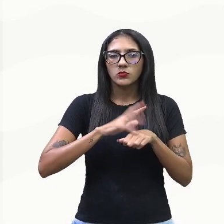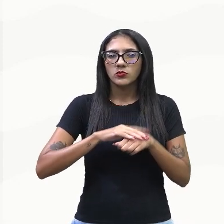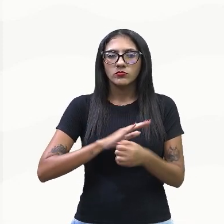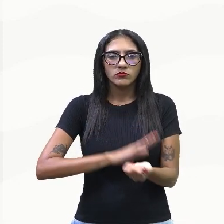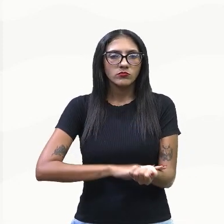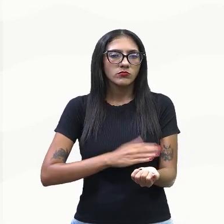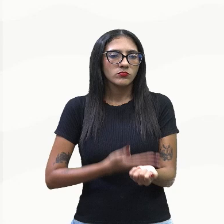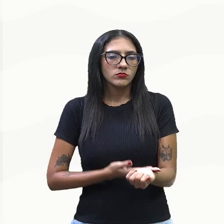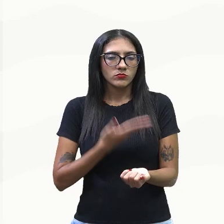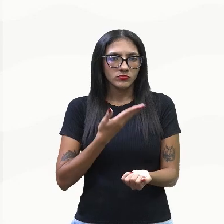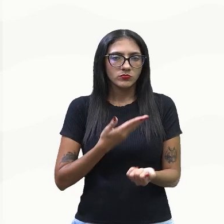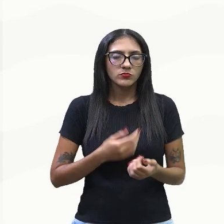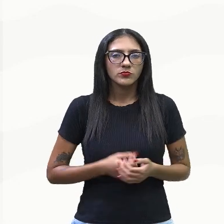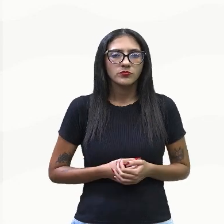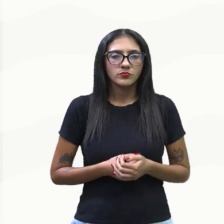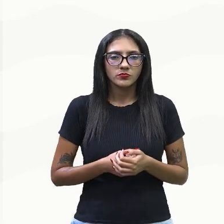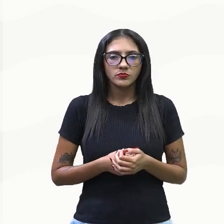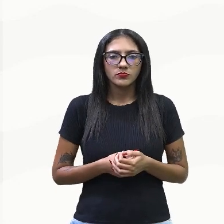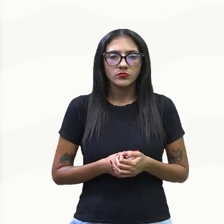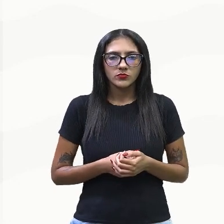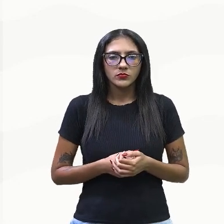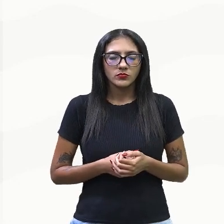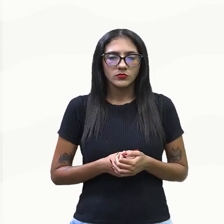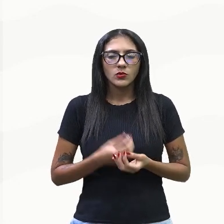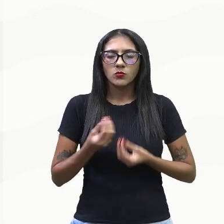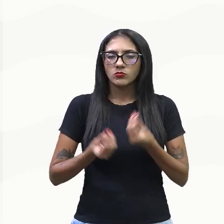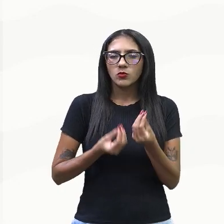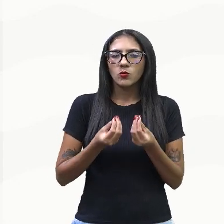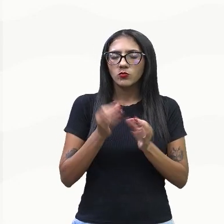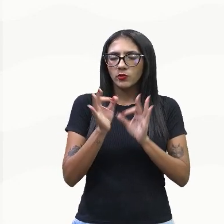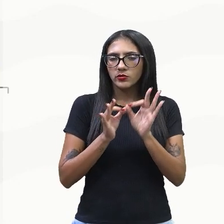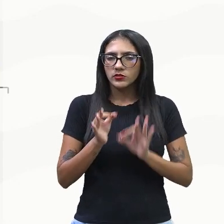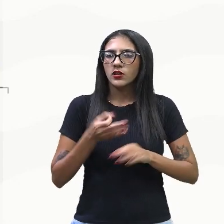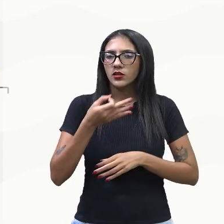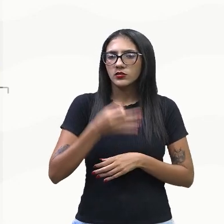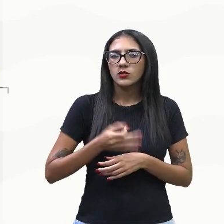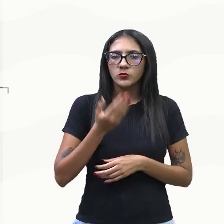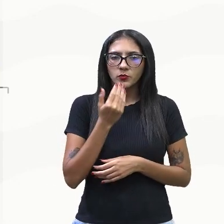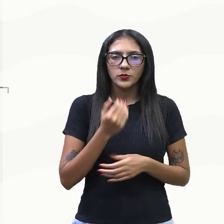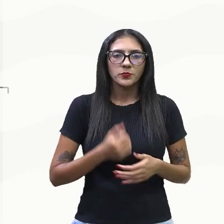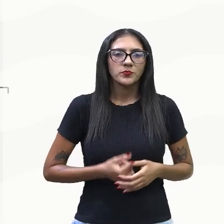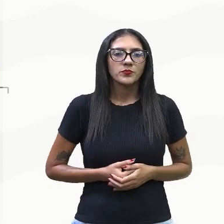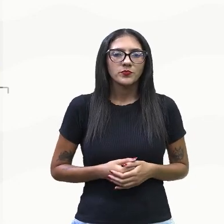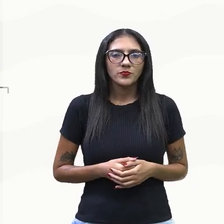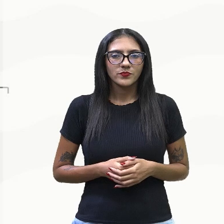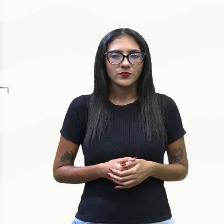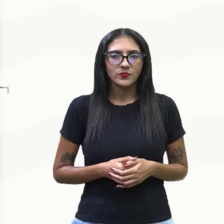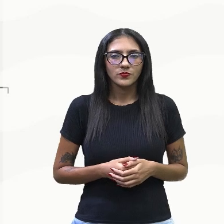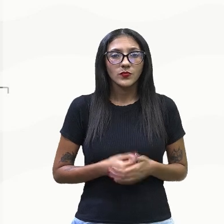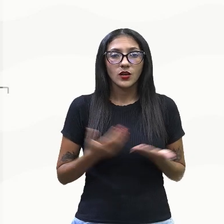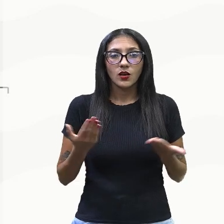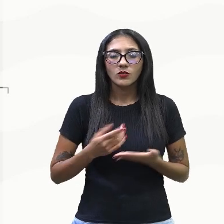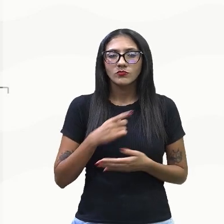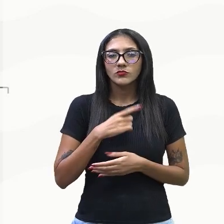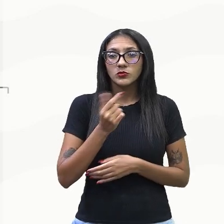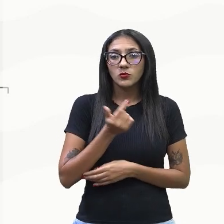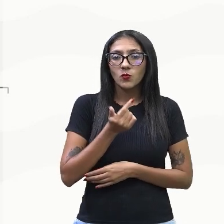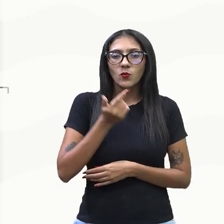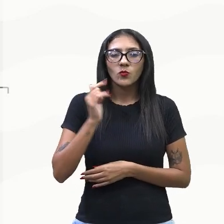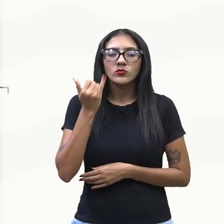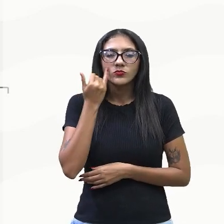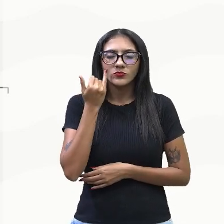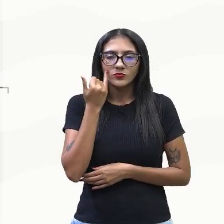se ela tem incidência disso a partir do tipo de alimentação, ok? Aqui nós temos mais um gráfico, outro gráfico